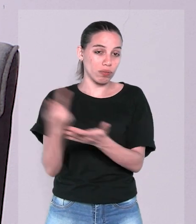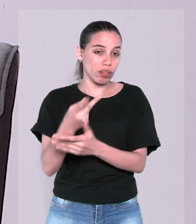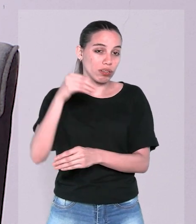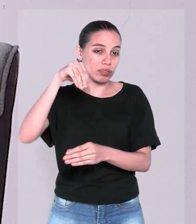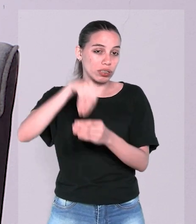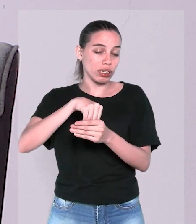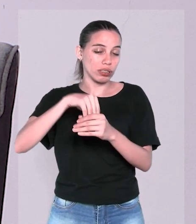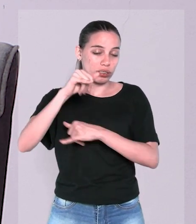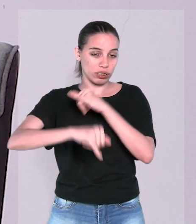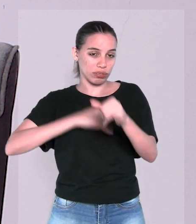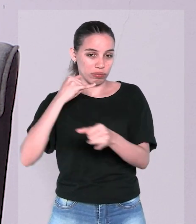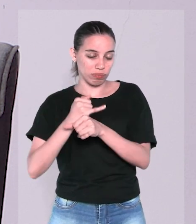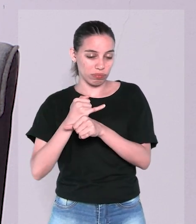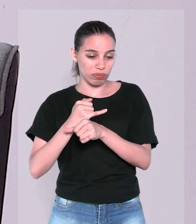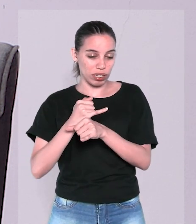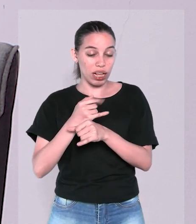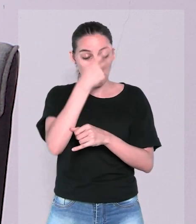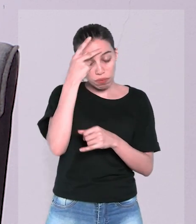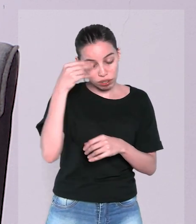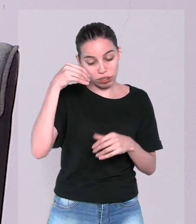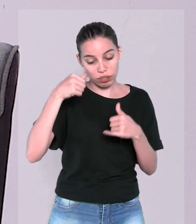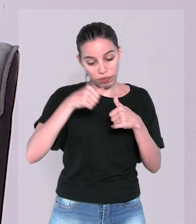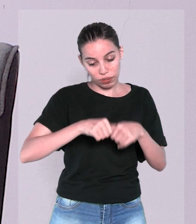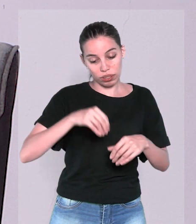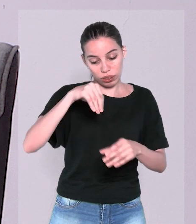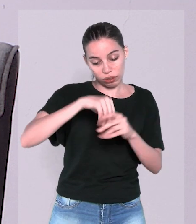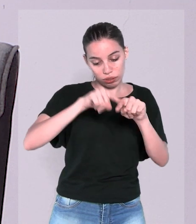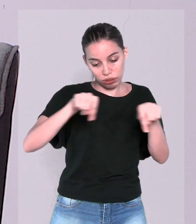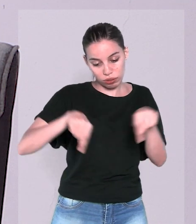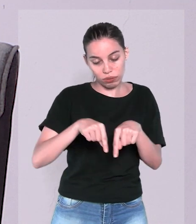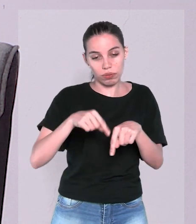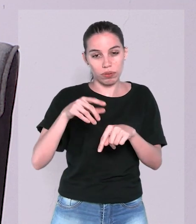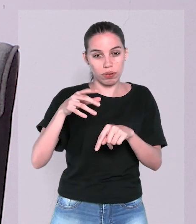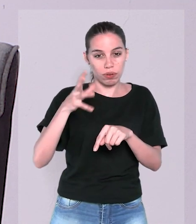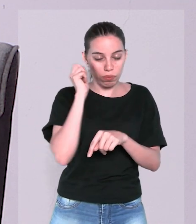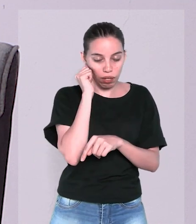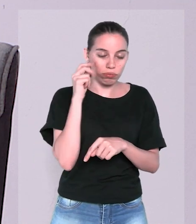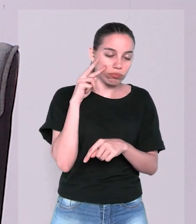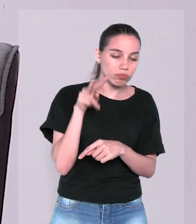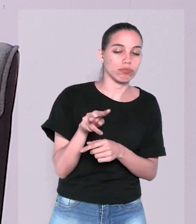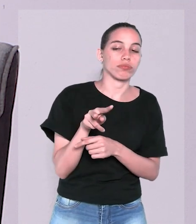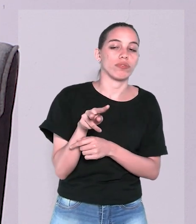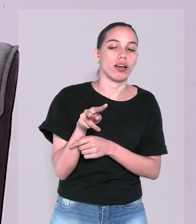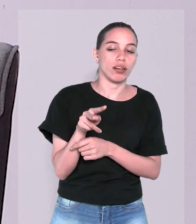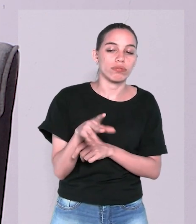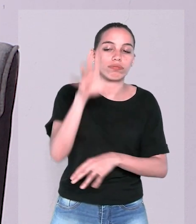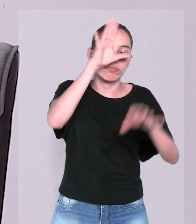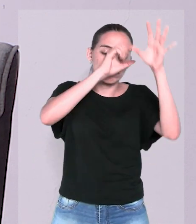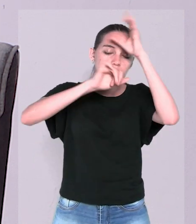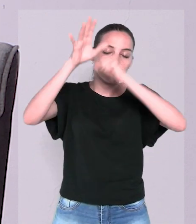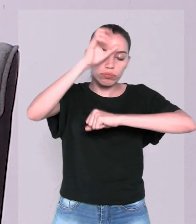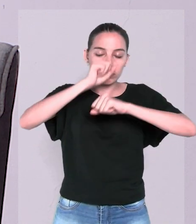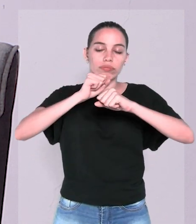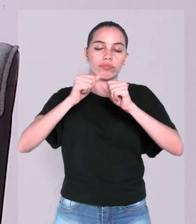tem isso concomitante. A autoviolência ou a autoagressividade, eu faço uma distinção entre